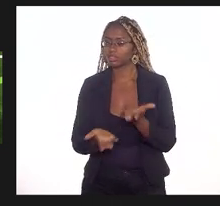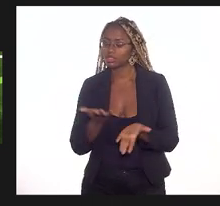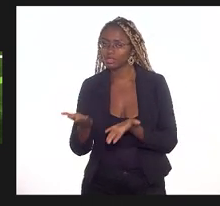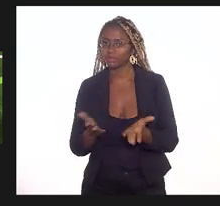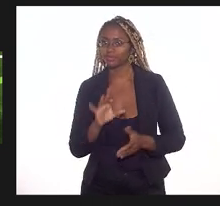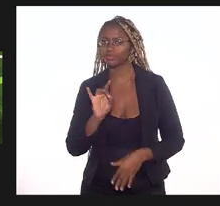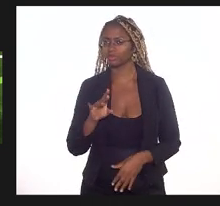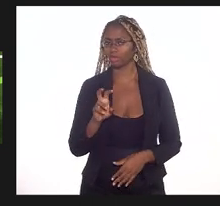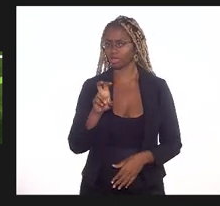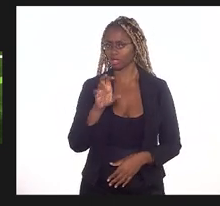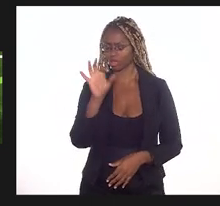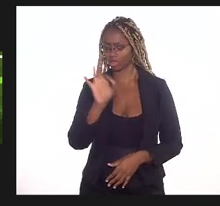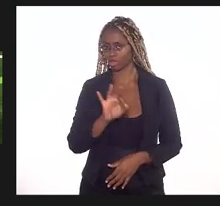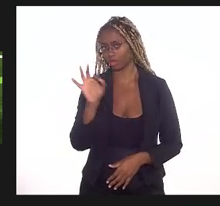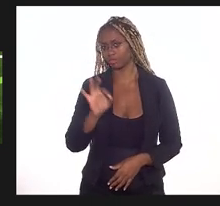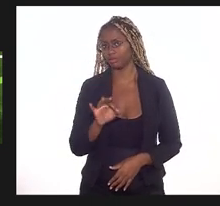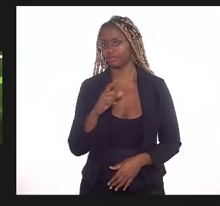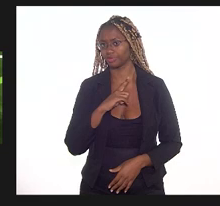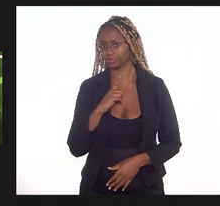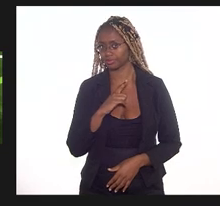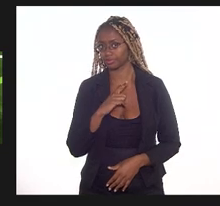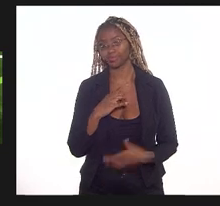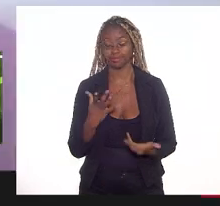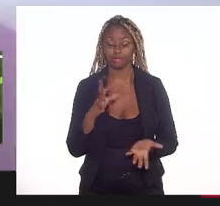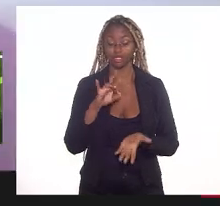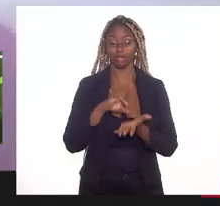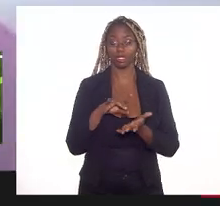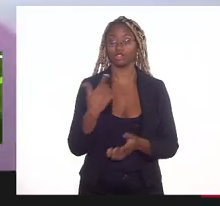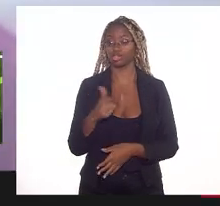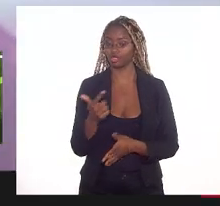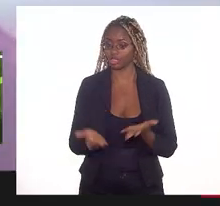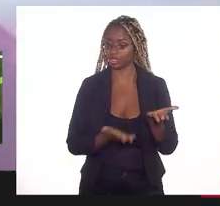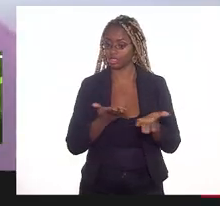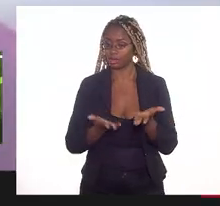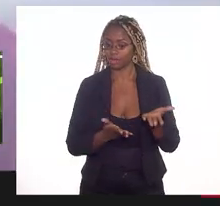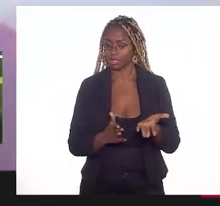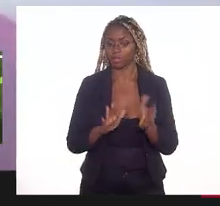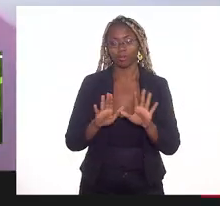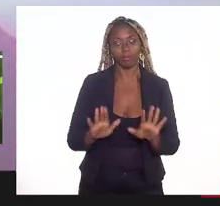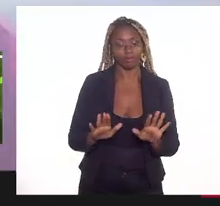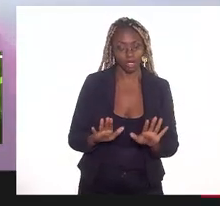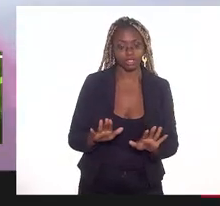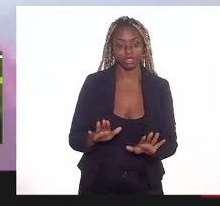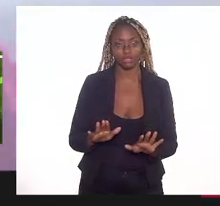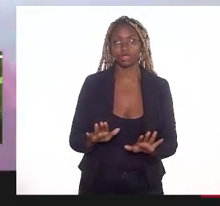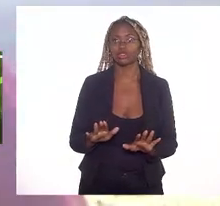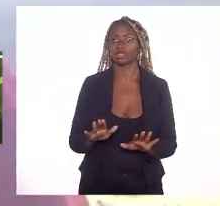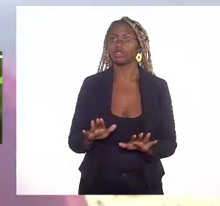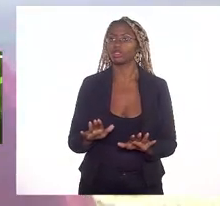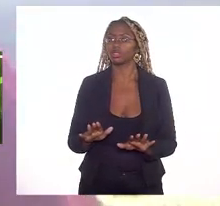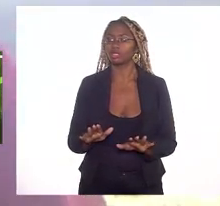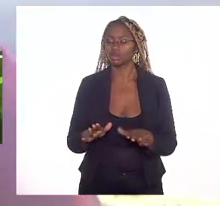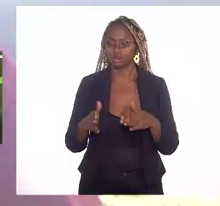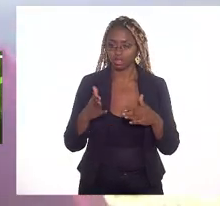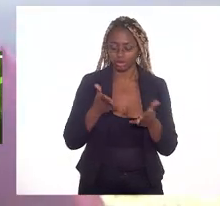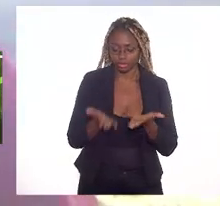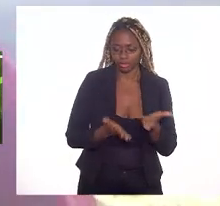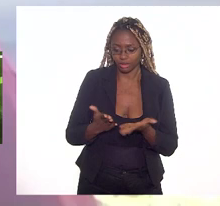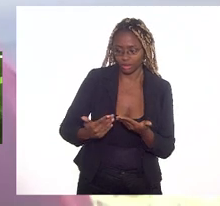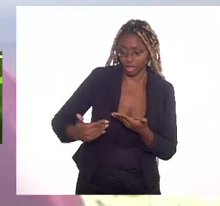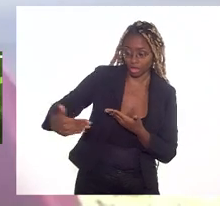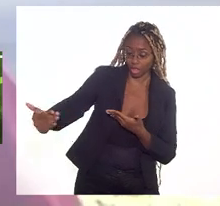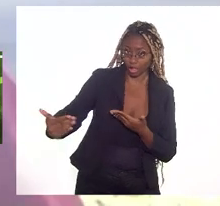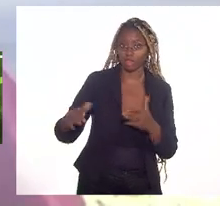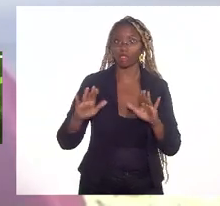apenas tem tratamento. De fato, não tem tratamento, mas o que não significa que não tenha cuidado. E a gente precisa